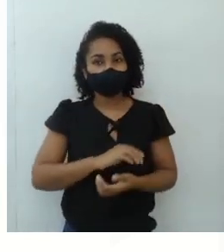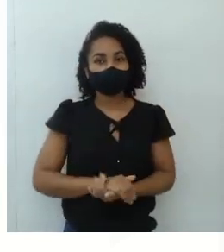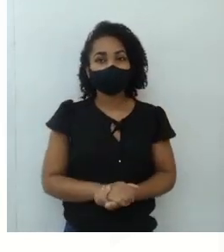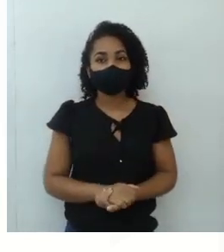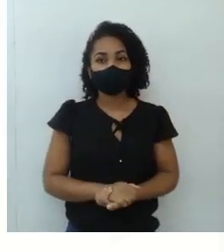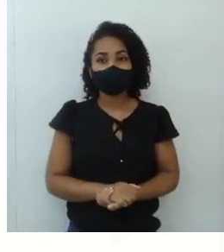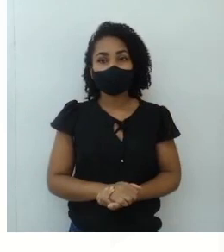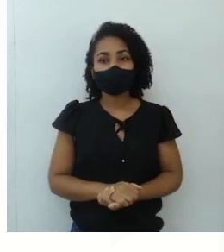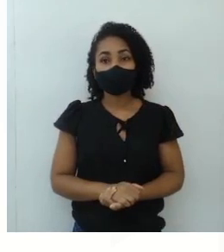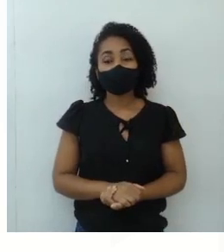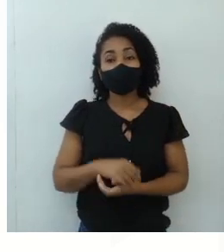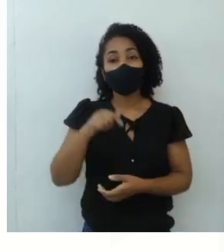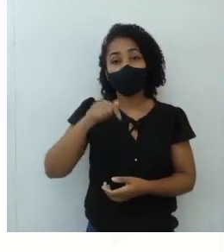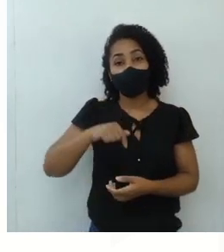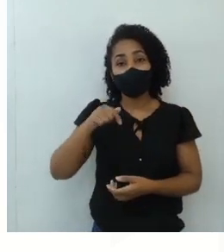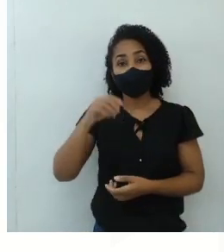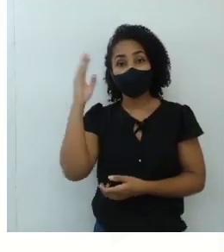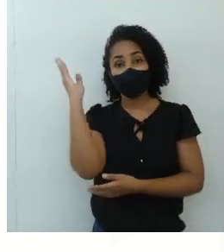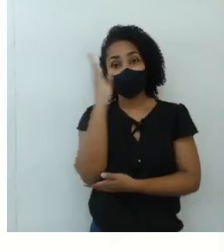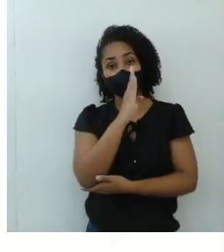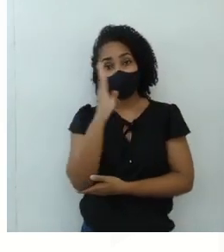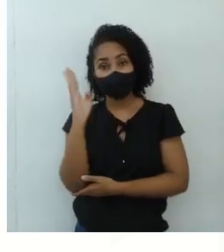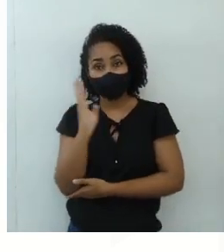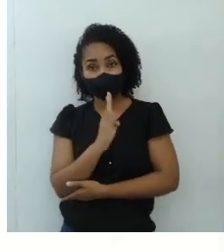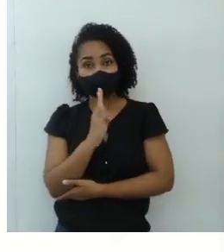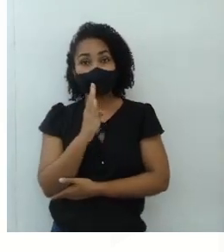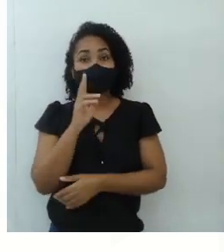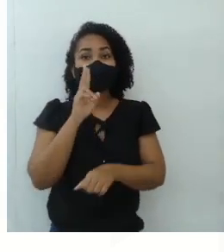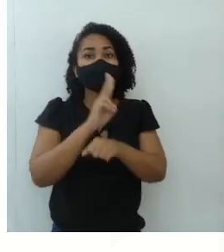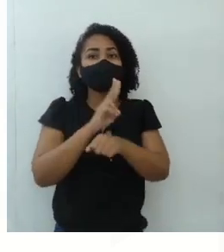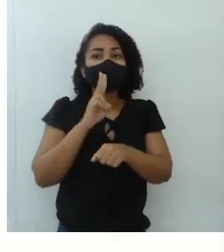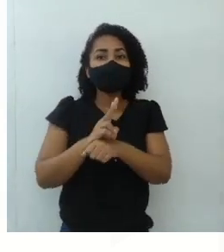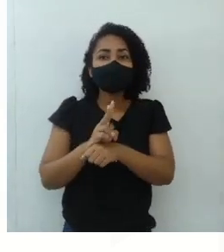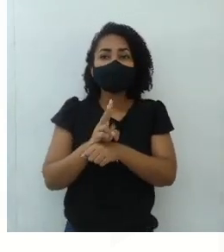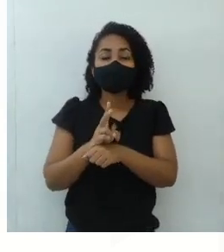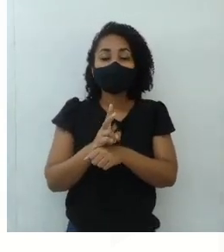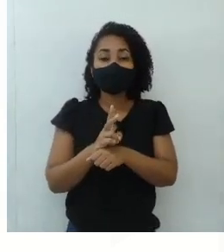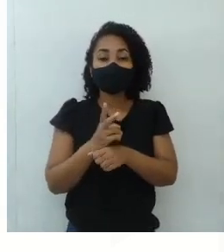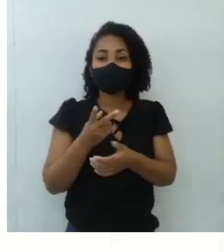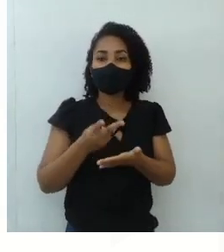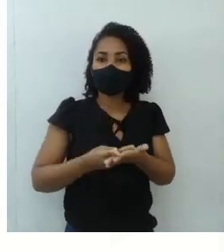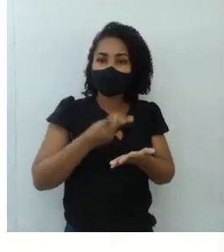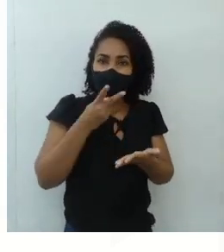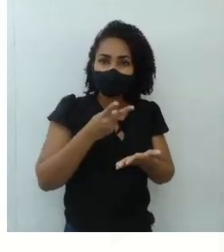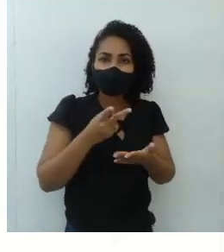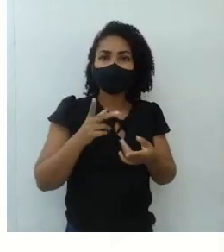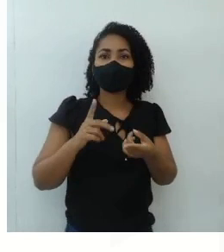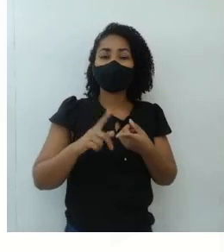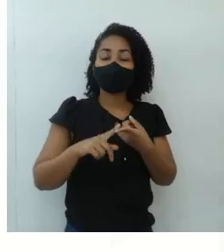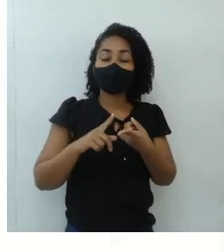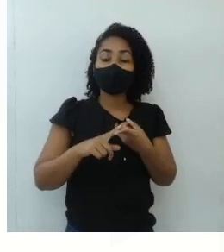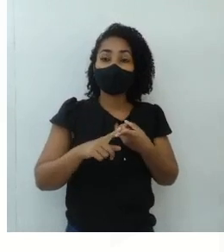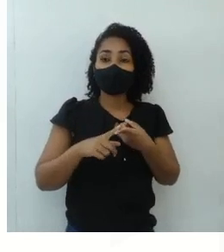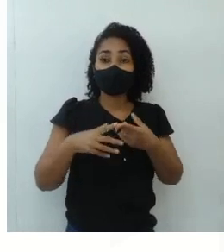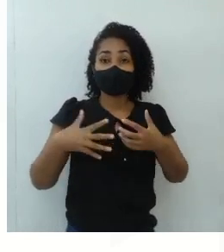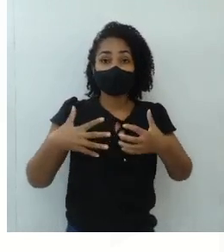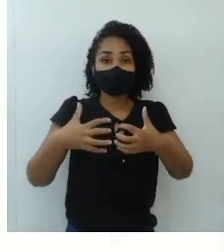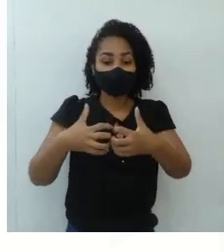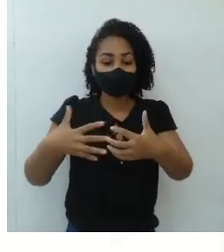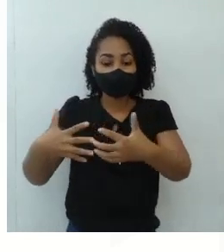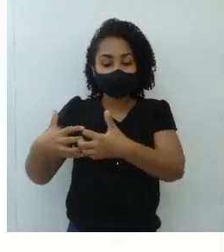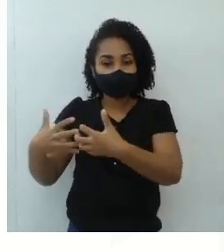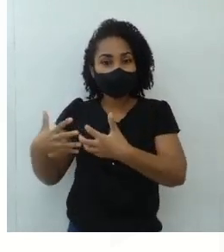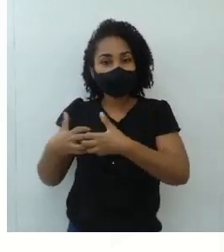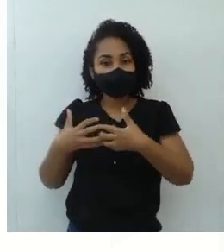No Brasil, as observações, elas são feitas pelas redes